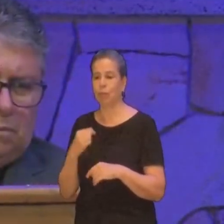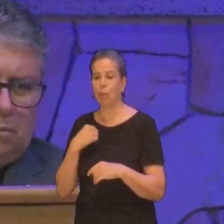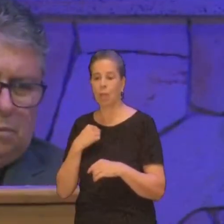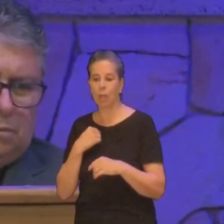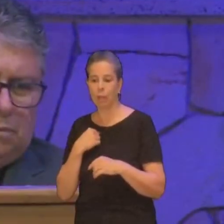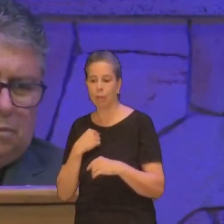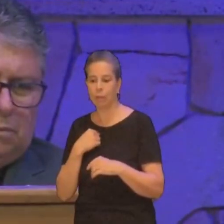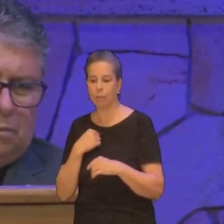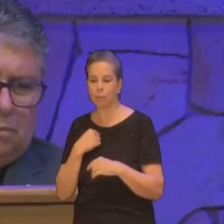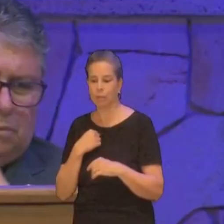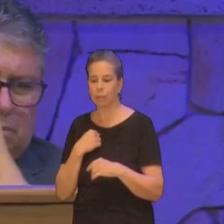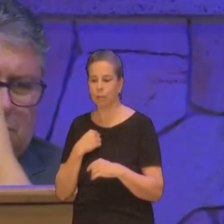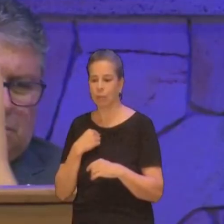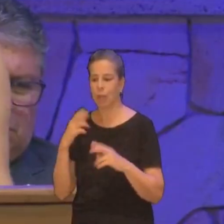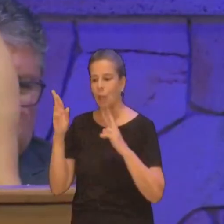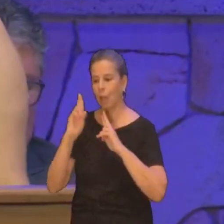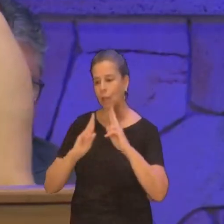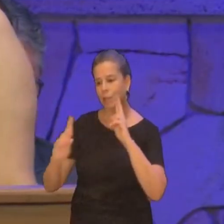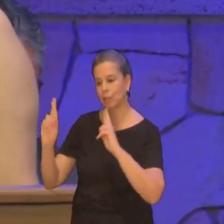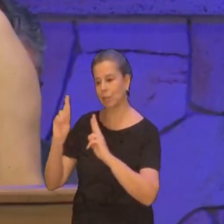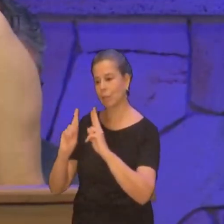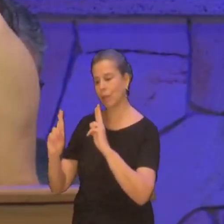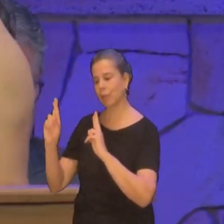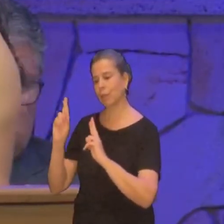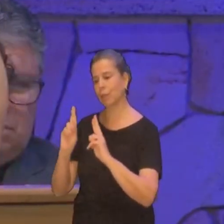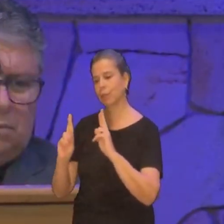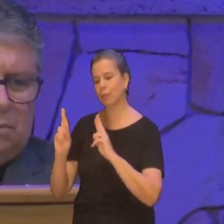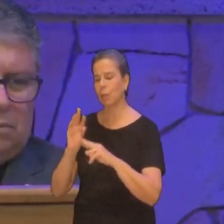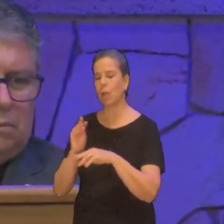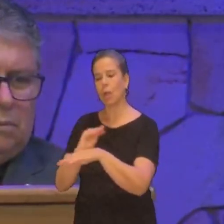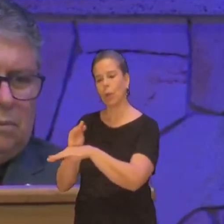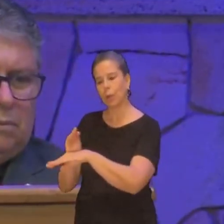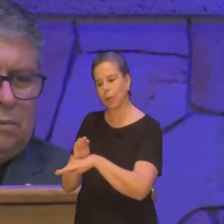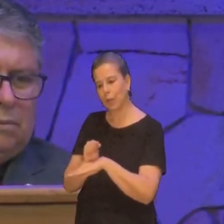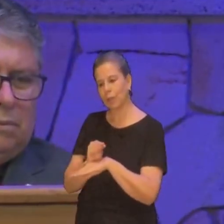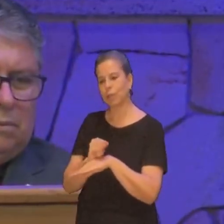rapidamente. É relacionamento, é